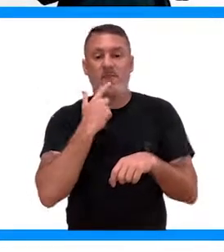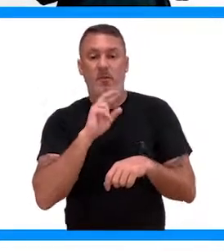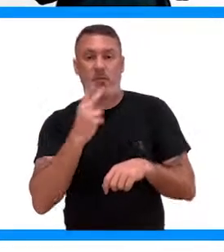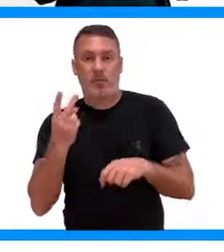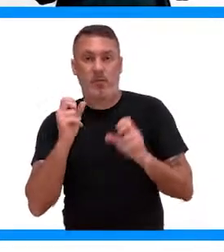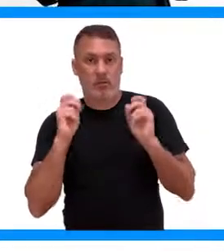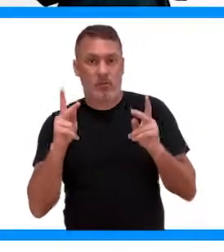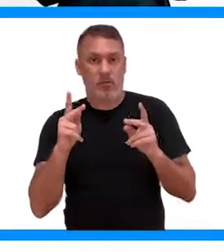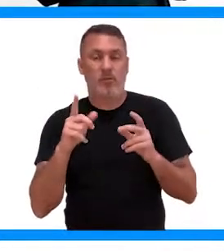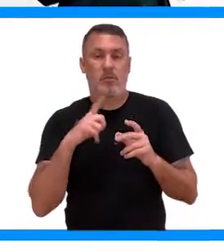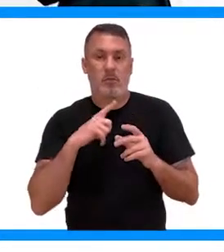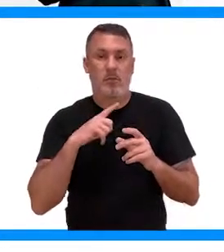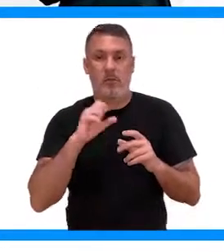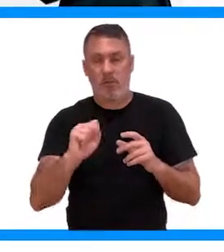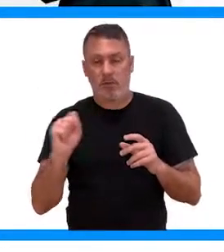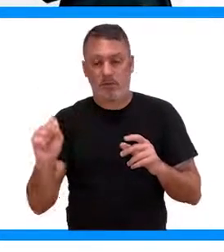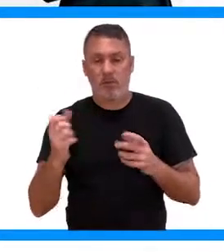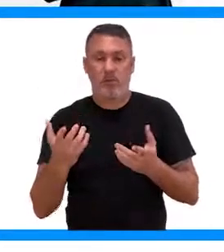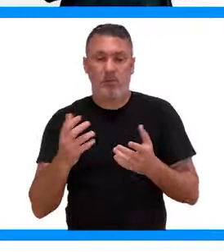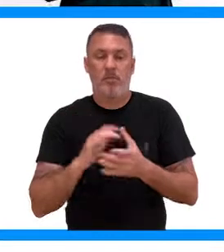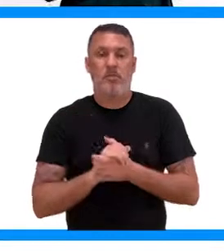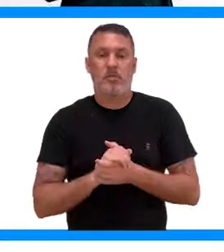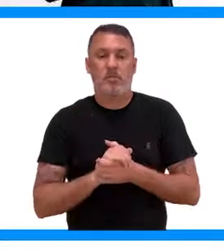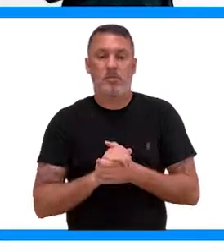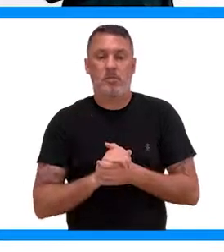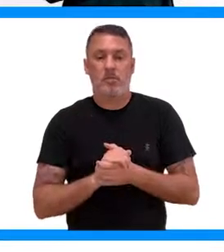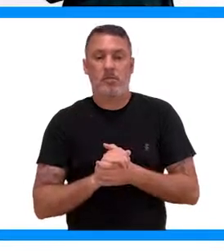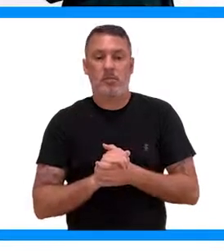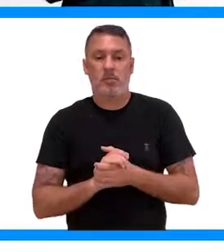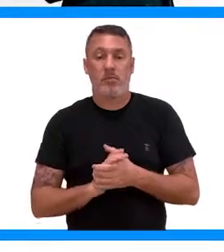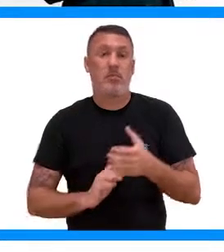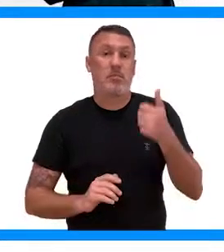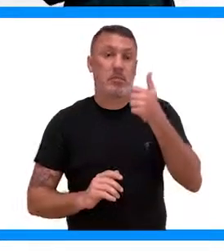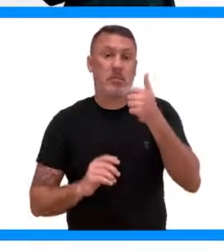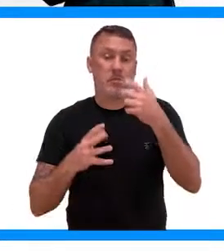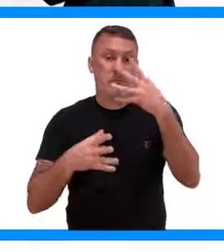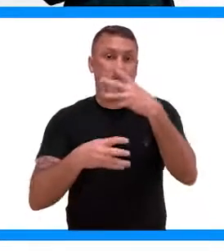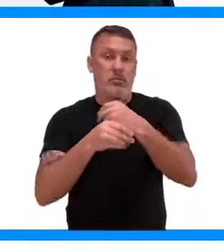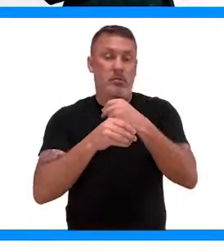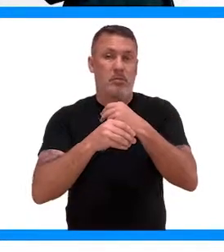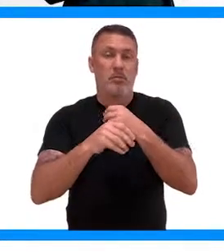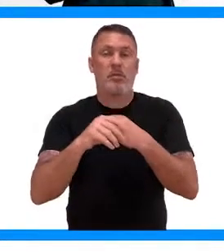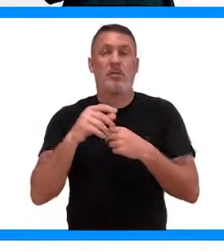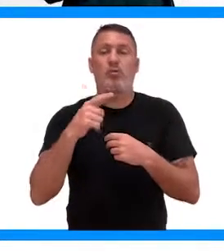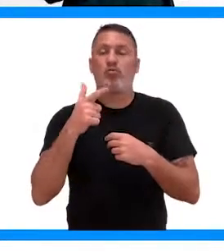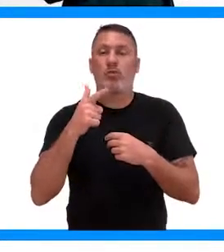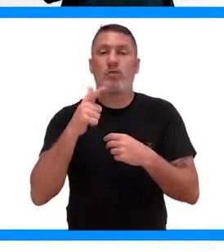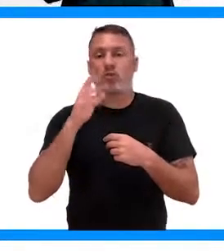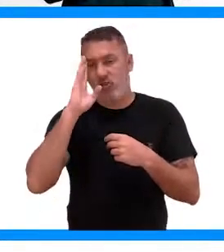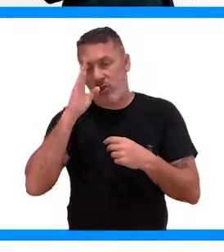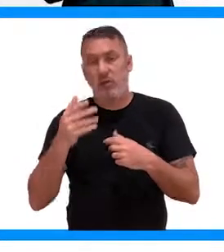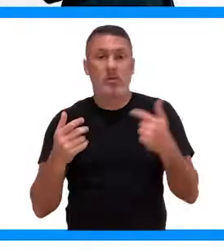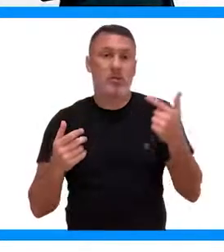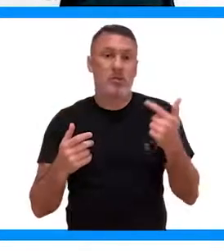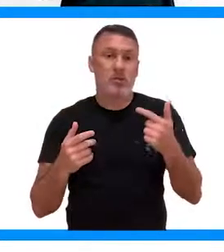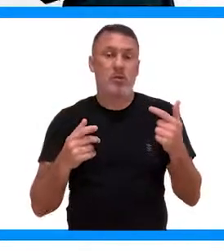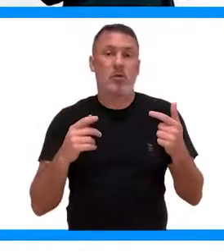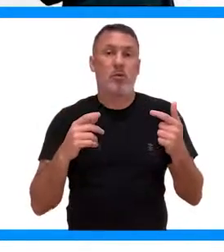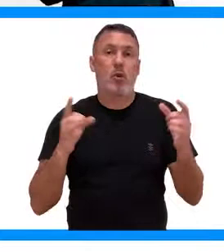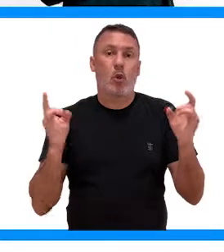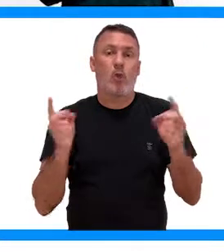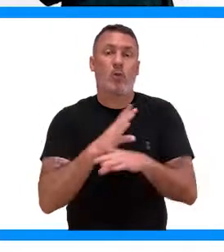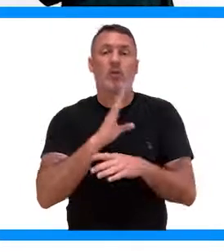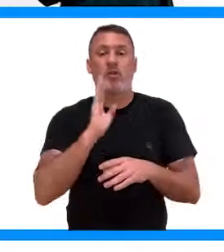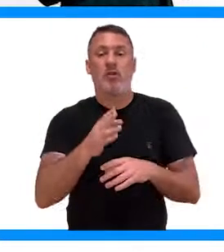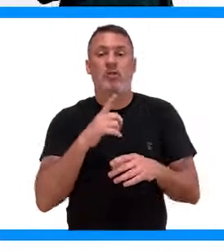o aqueles por los. Está no plural, né? E fica assim, primeiro o pronome complemento indireto,